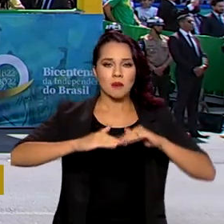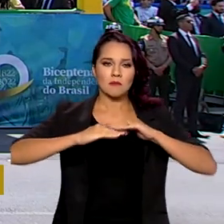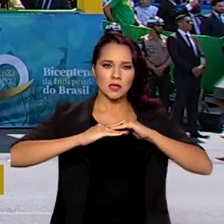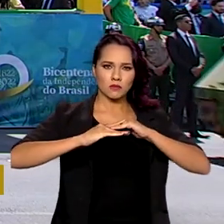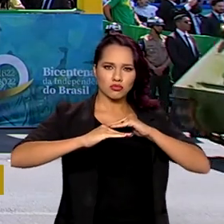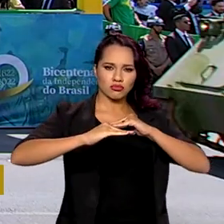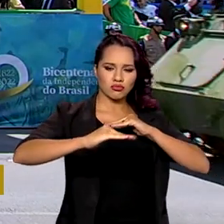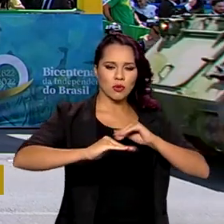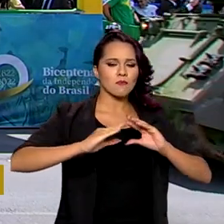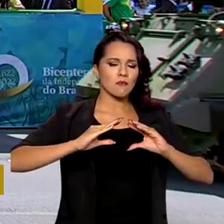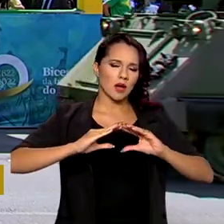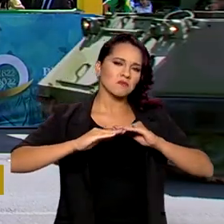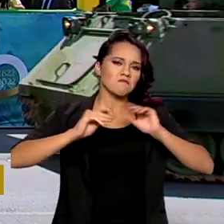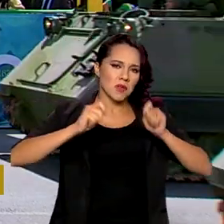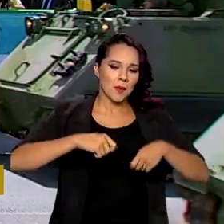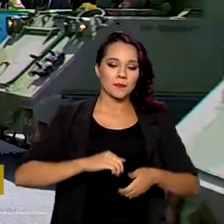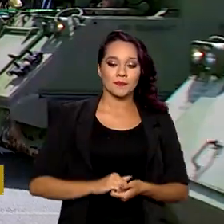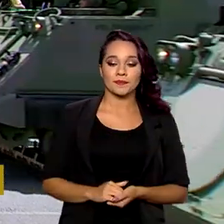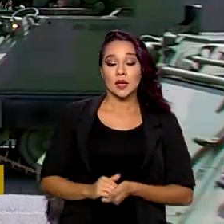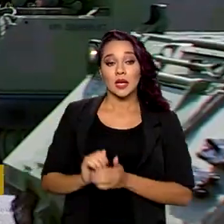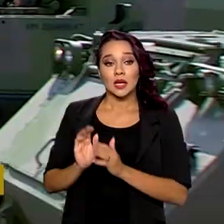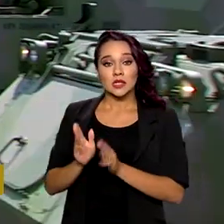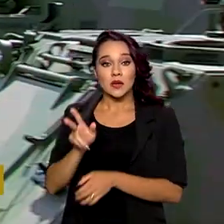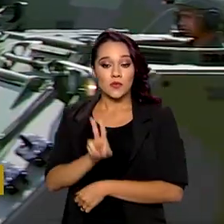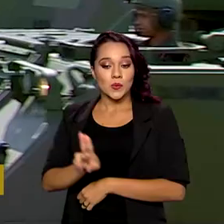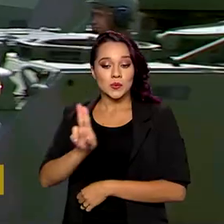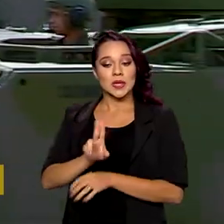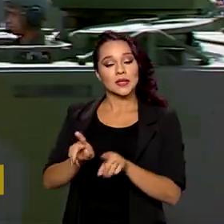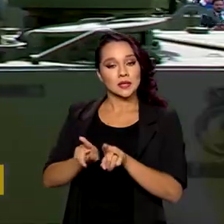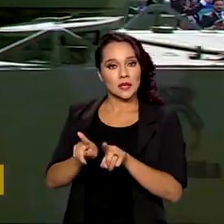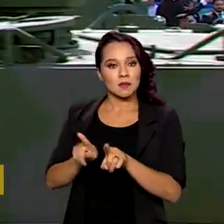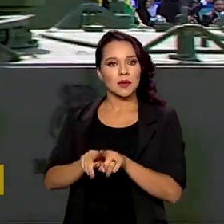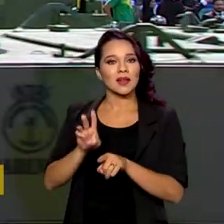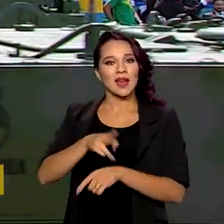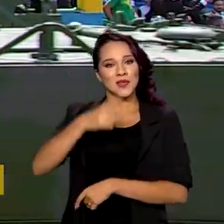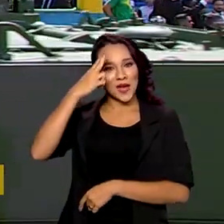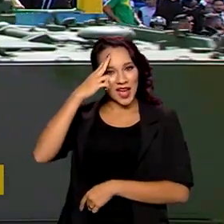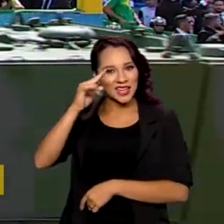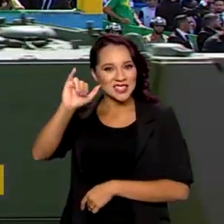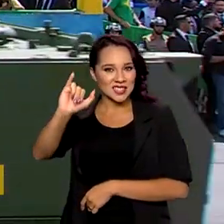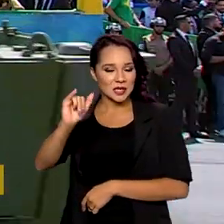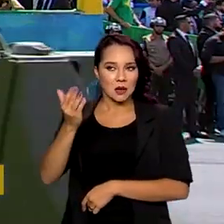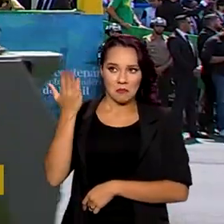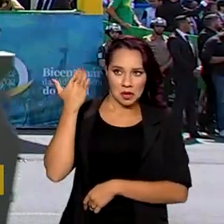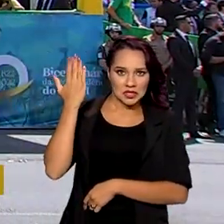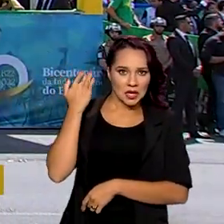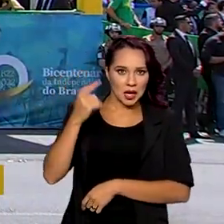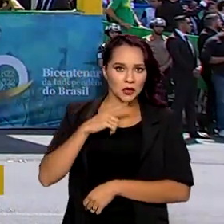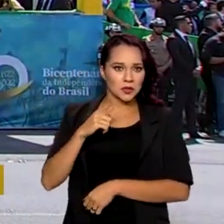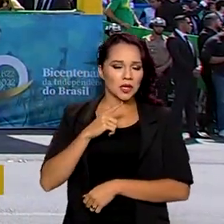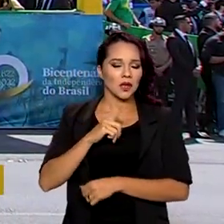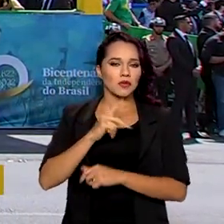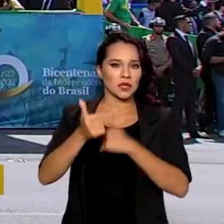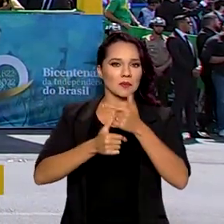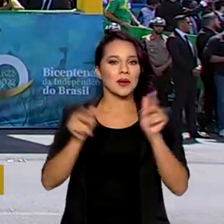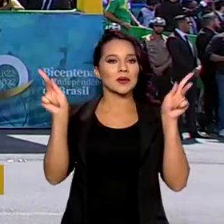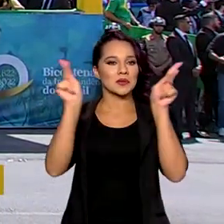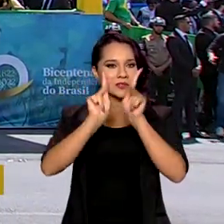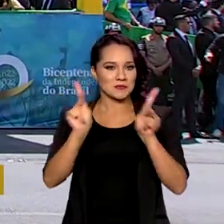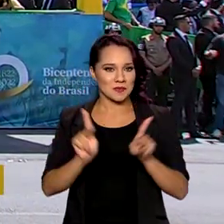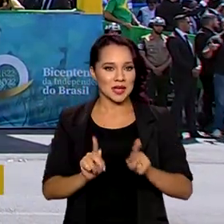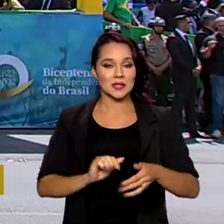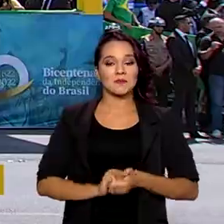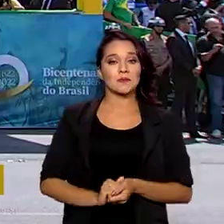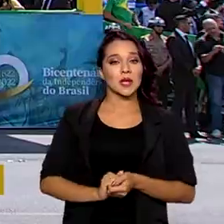compactos, foi utilizada no Haiti por ocasião da missão de paz, e